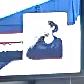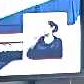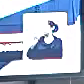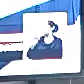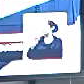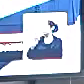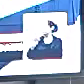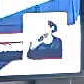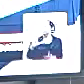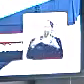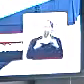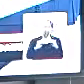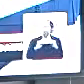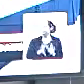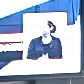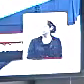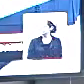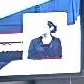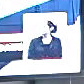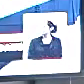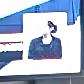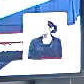palavra o Franco paraas suas considerações